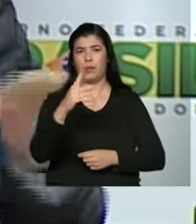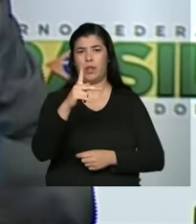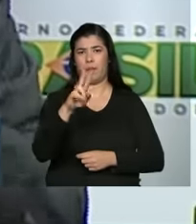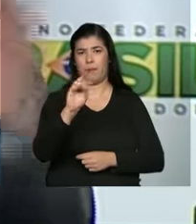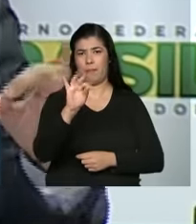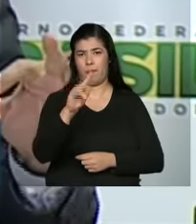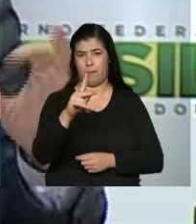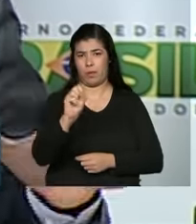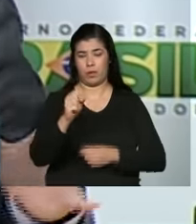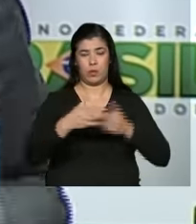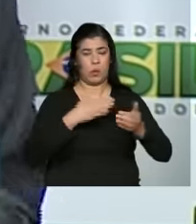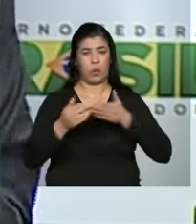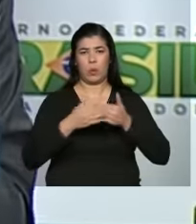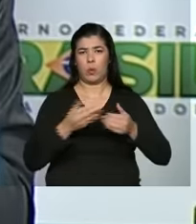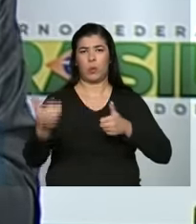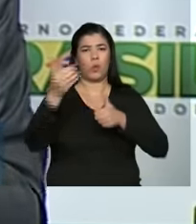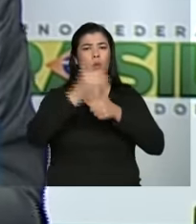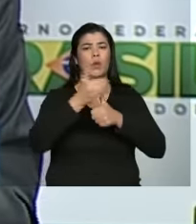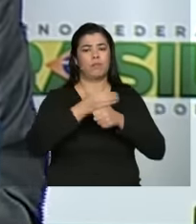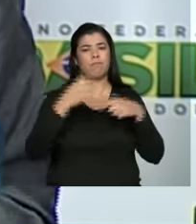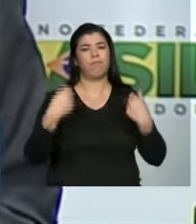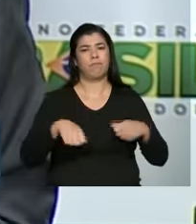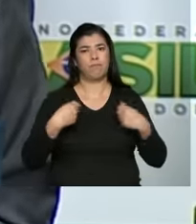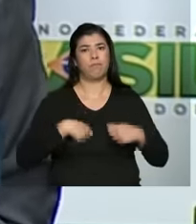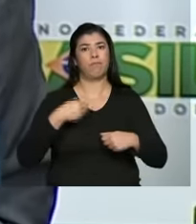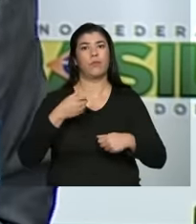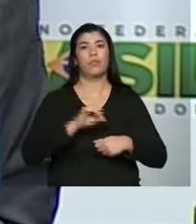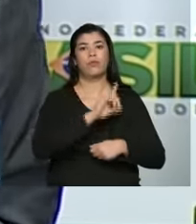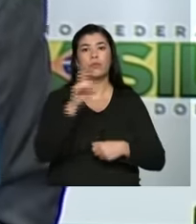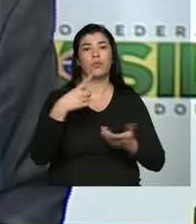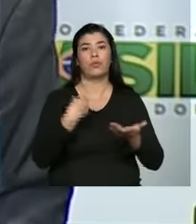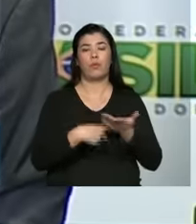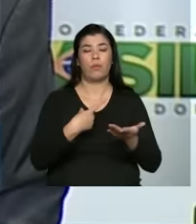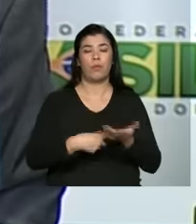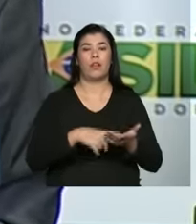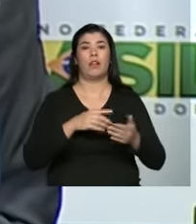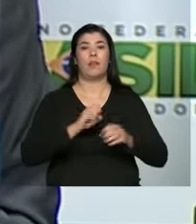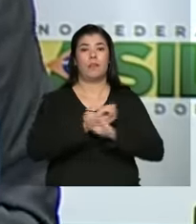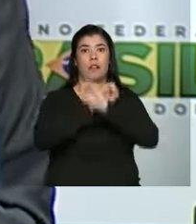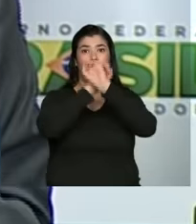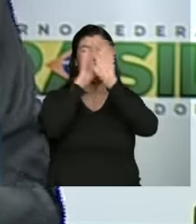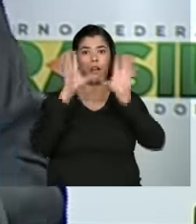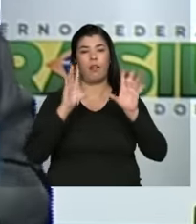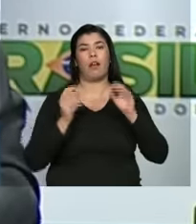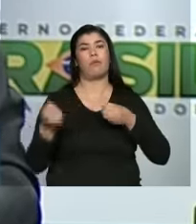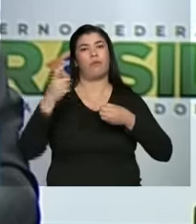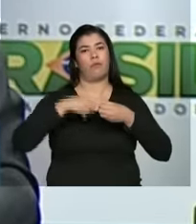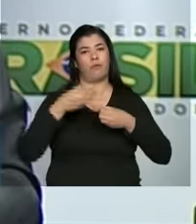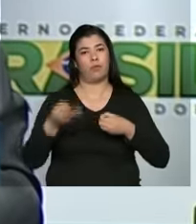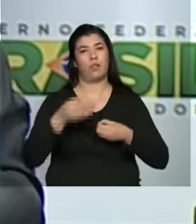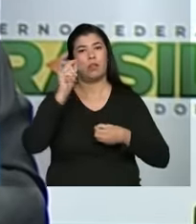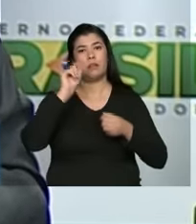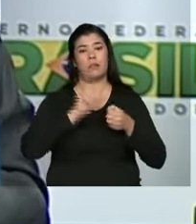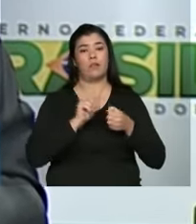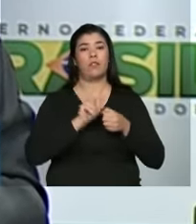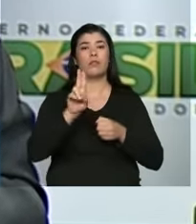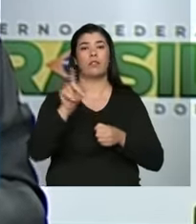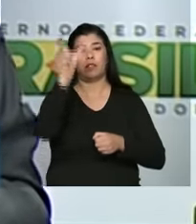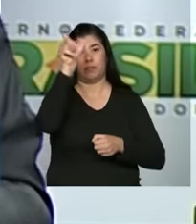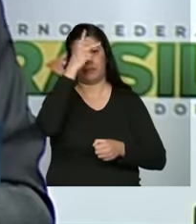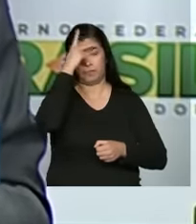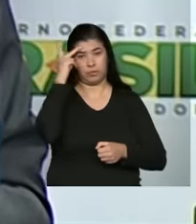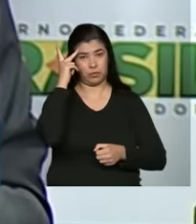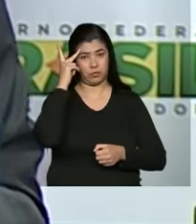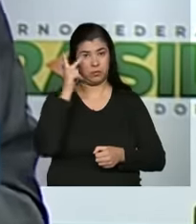gratuito qualquer problema então é um mecanismo de envolver de dar transparência e fazer com que os usuários possam